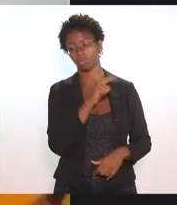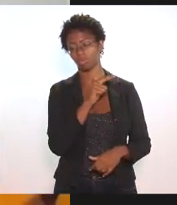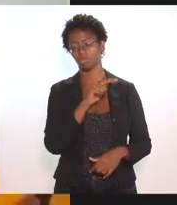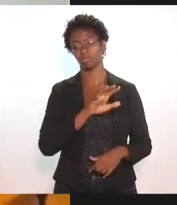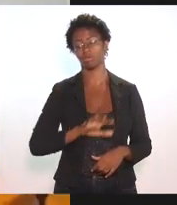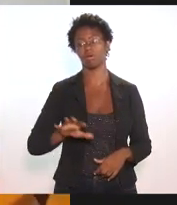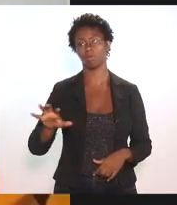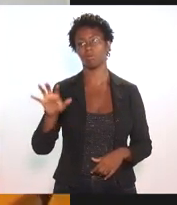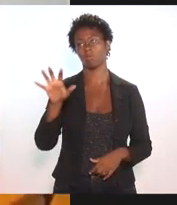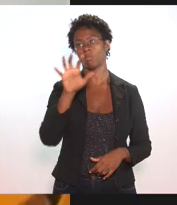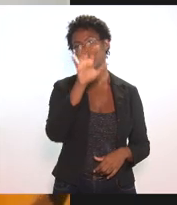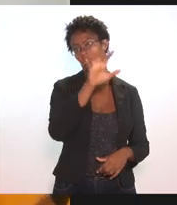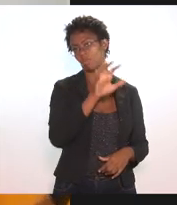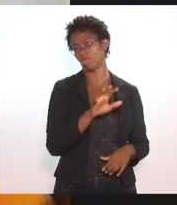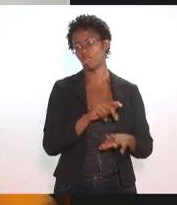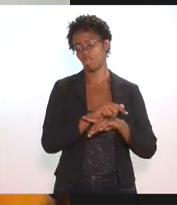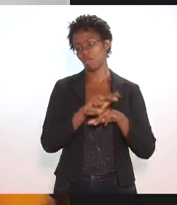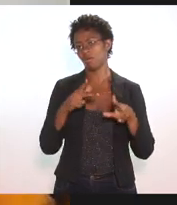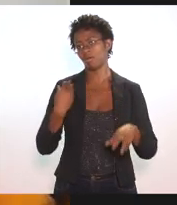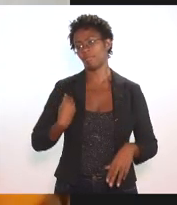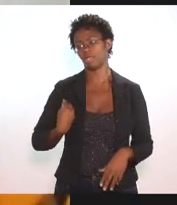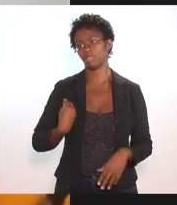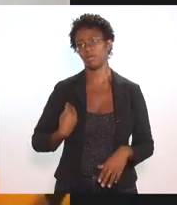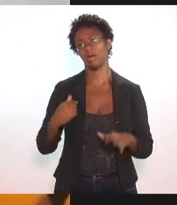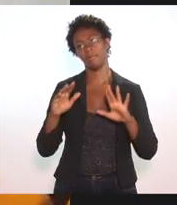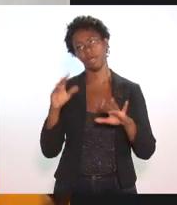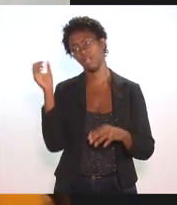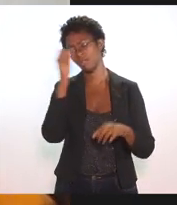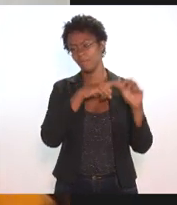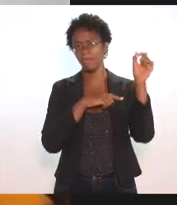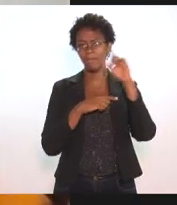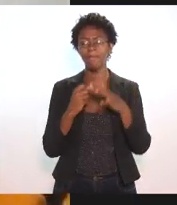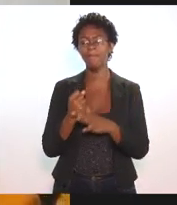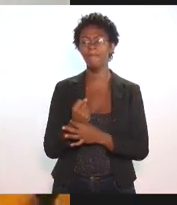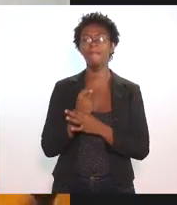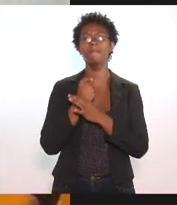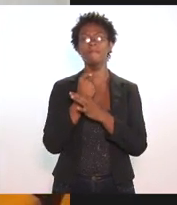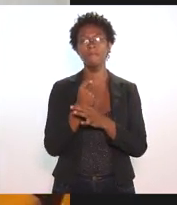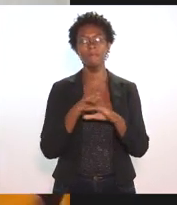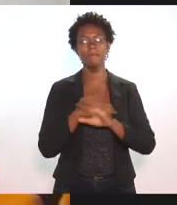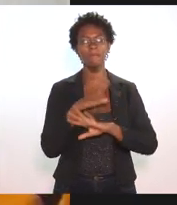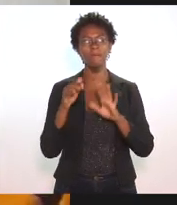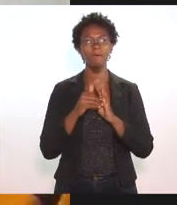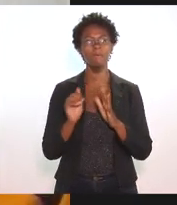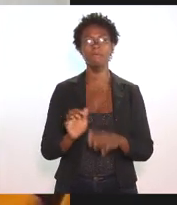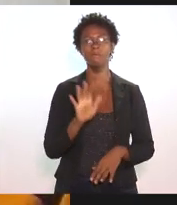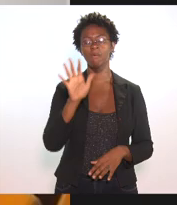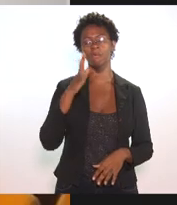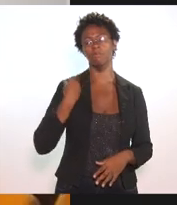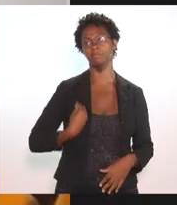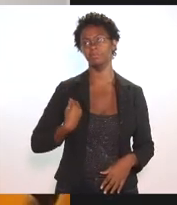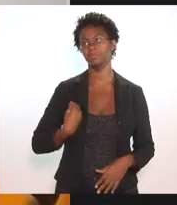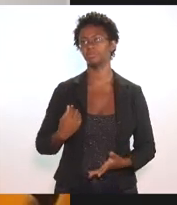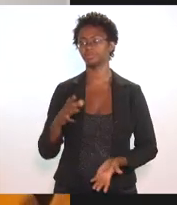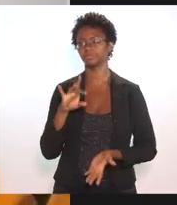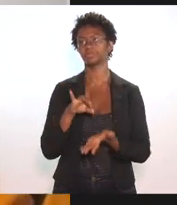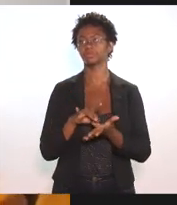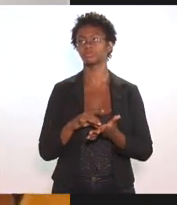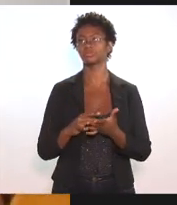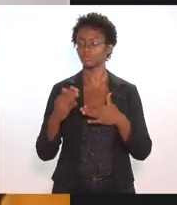comunidades participassem. É muito difícil garantir que todas as comunidades participem mais efetivamente desses processos